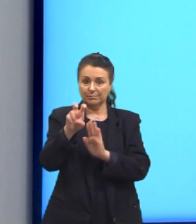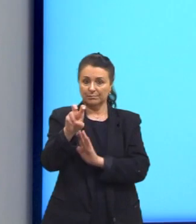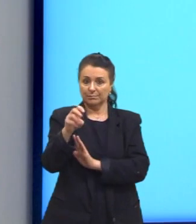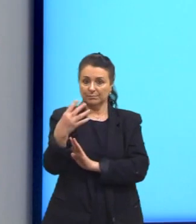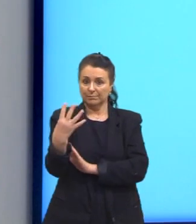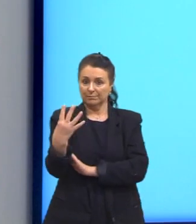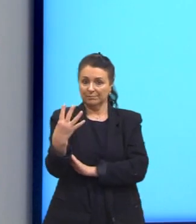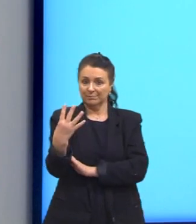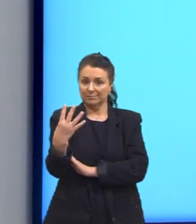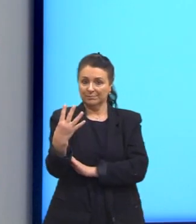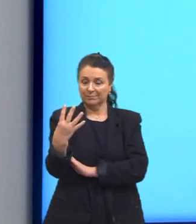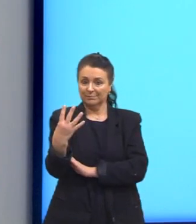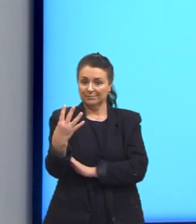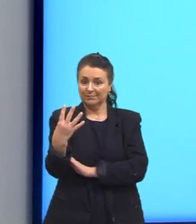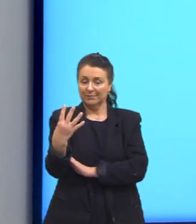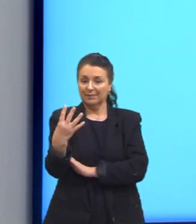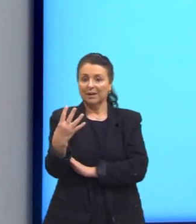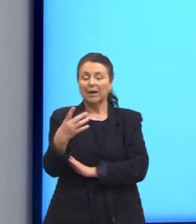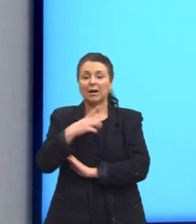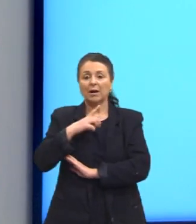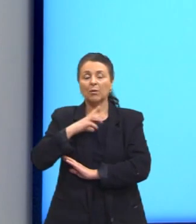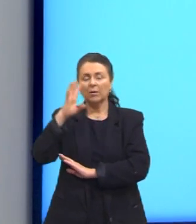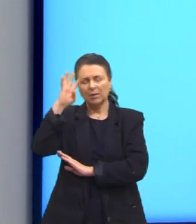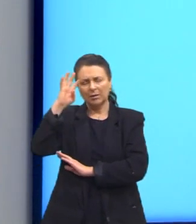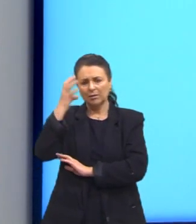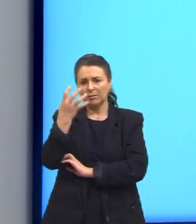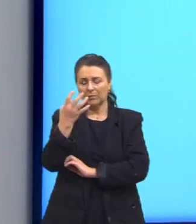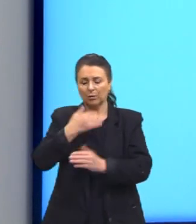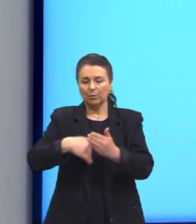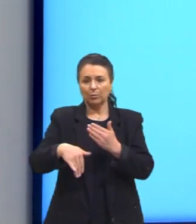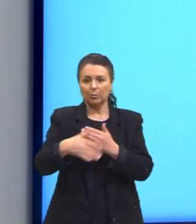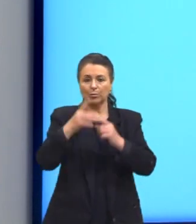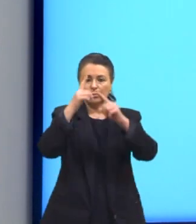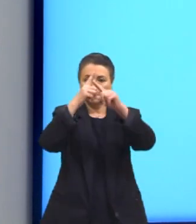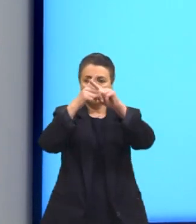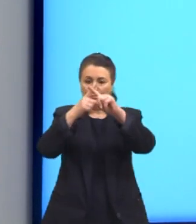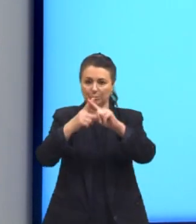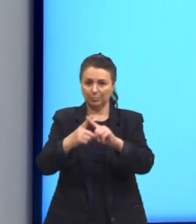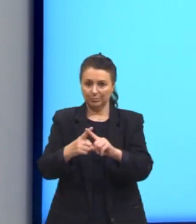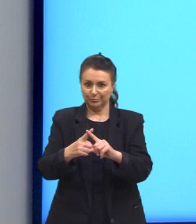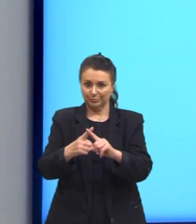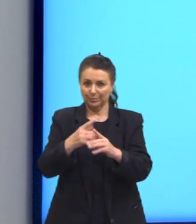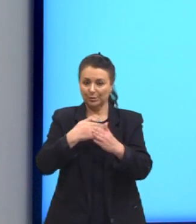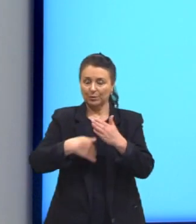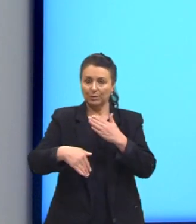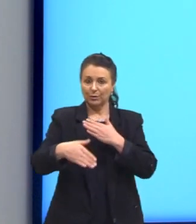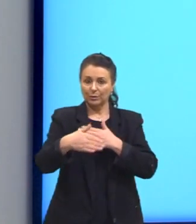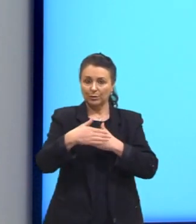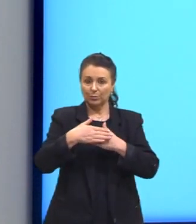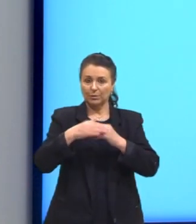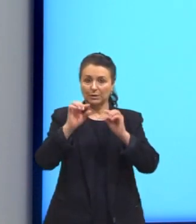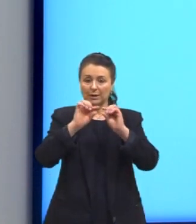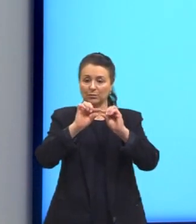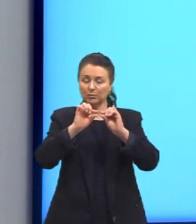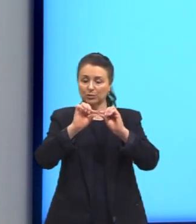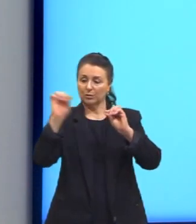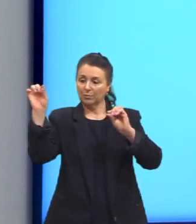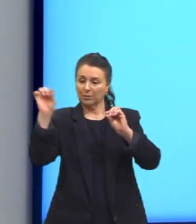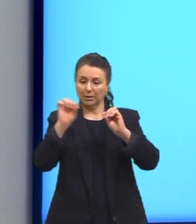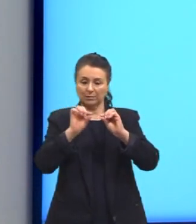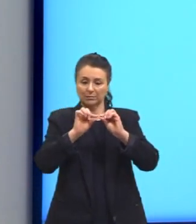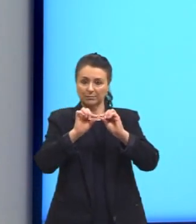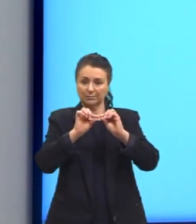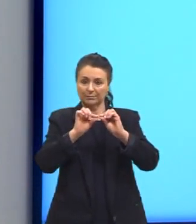54. Aqui nós já resolvemos, então, todos os produtos, né? Em todas as diagonais. Agora,